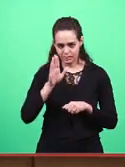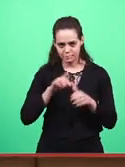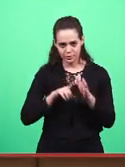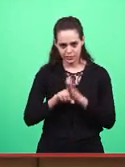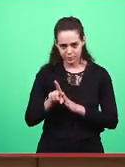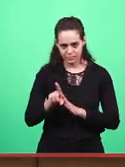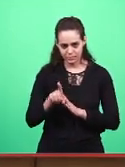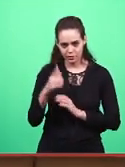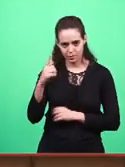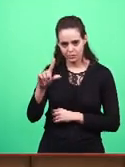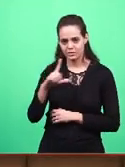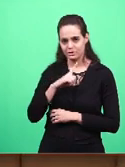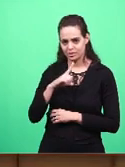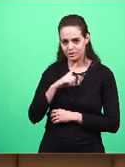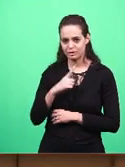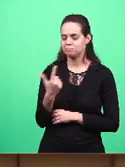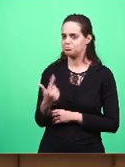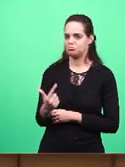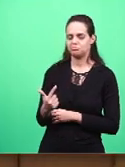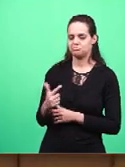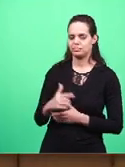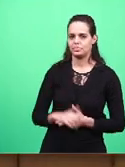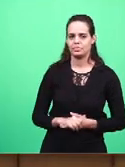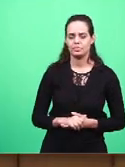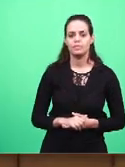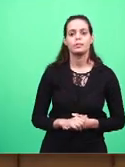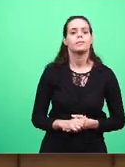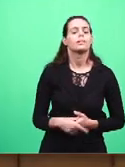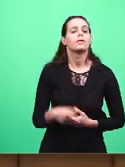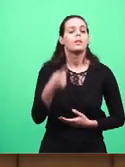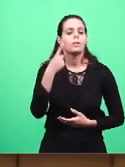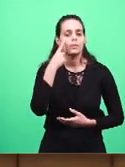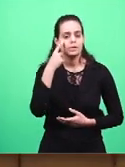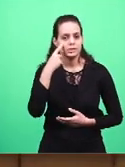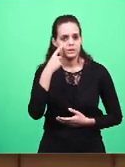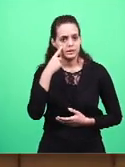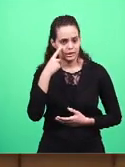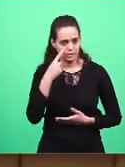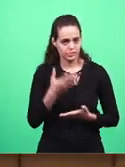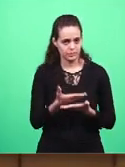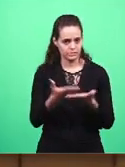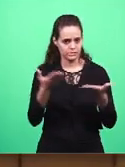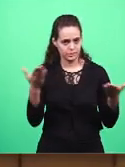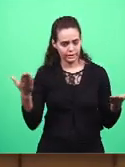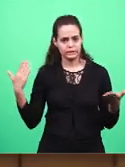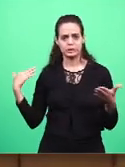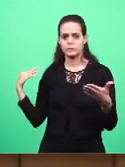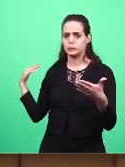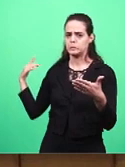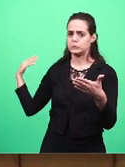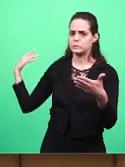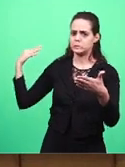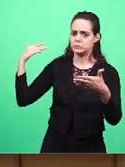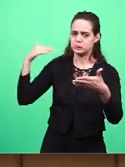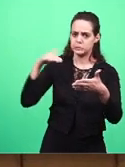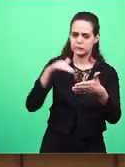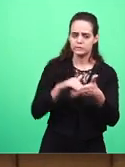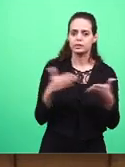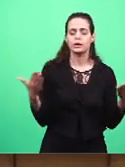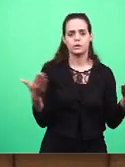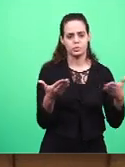cada um escolhe o que quer, né? Nós não temos nada com isso. Aqui. E fiz